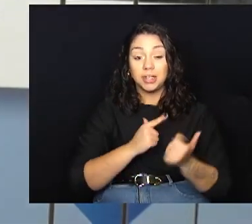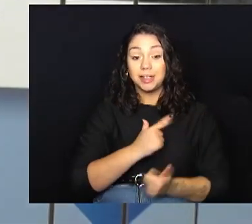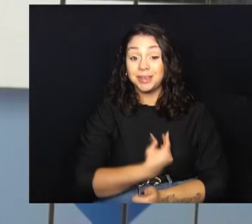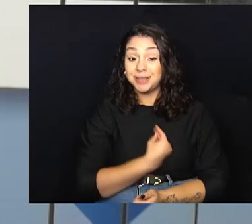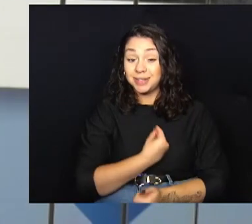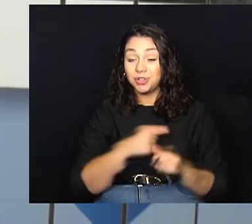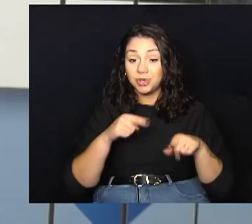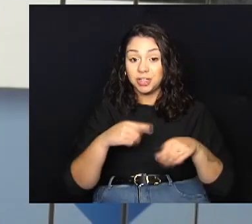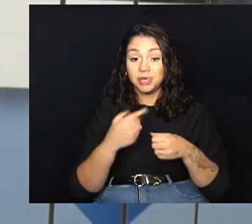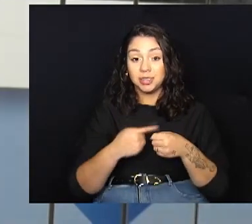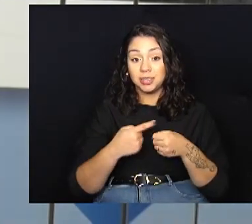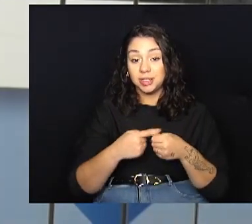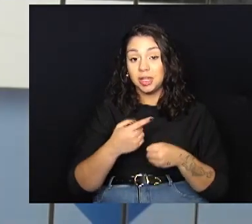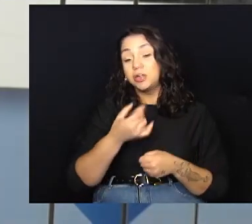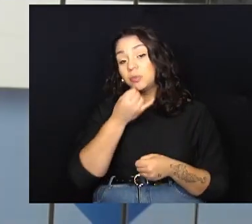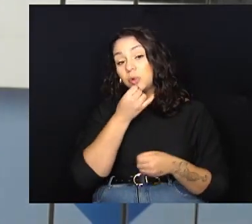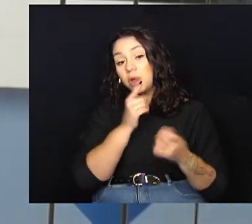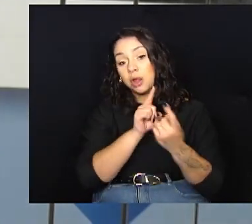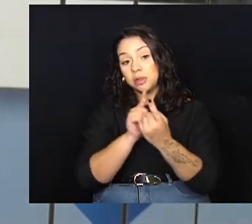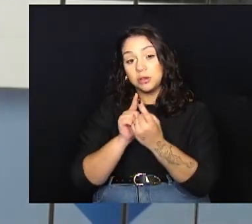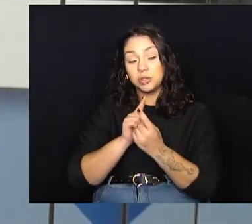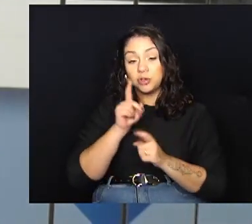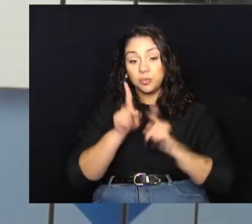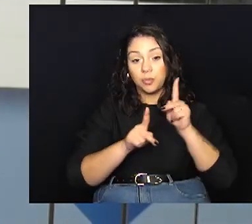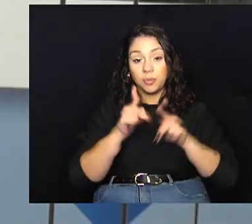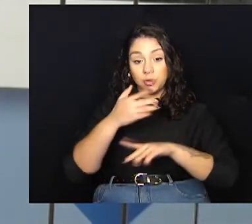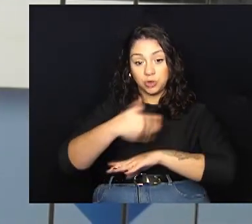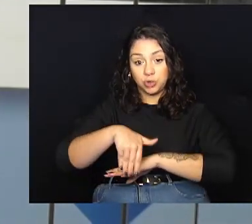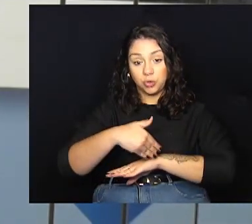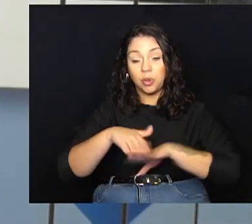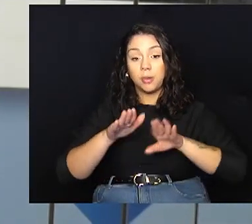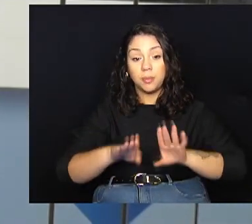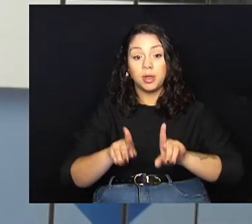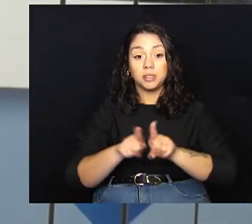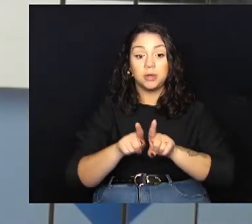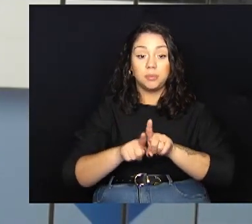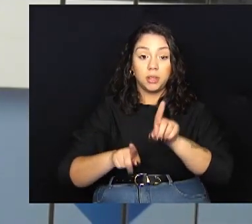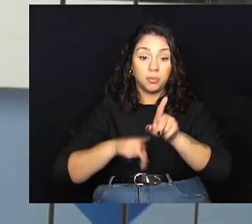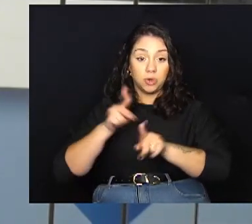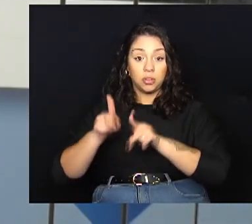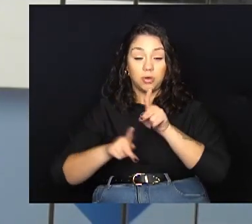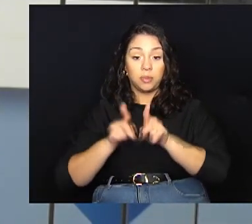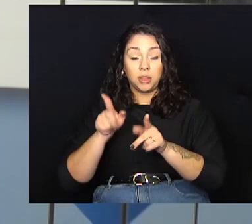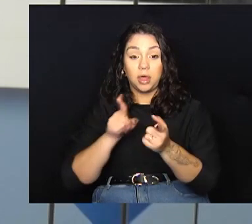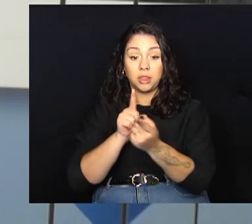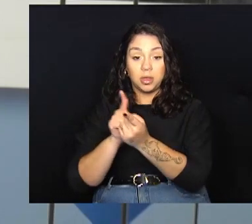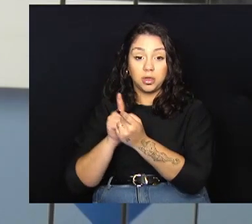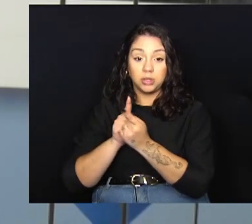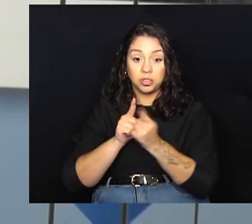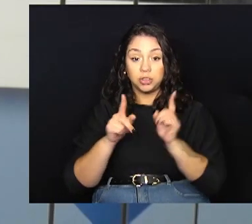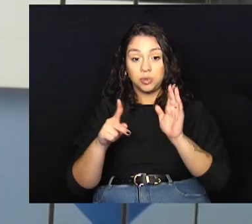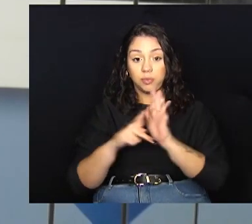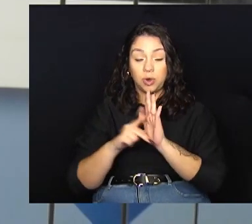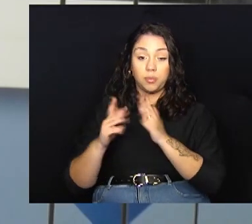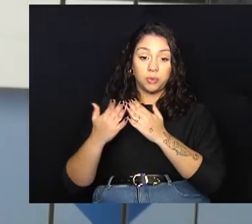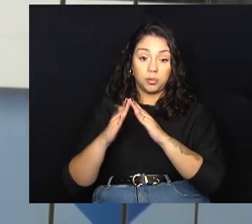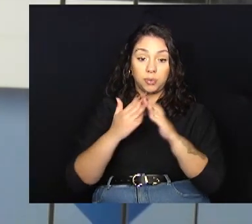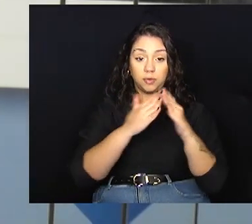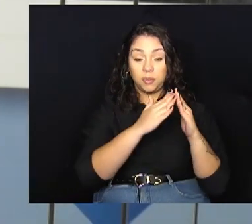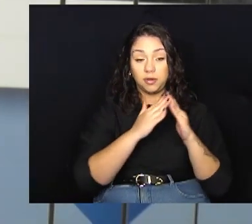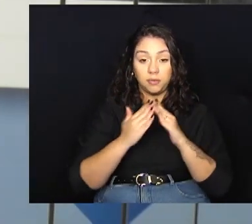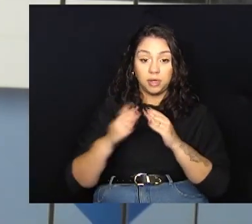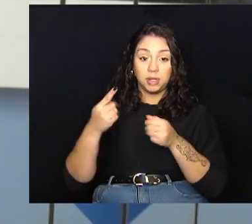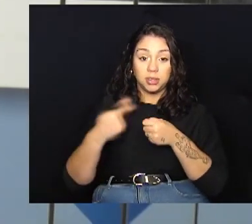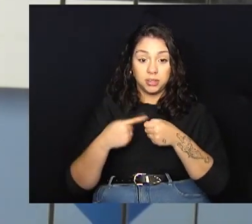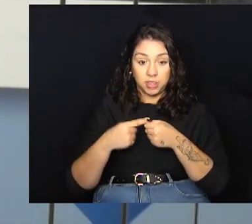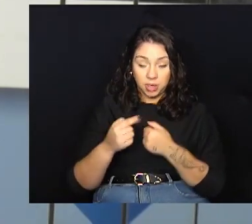como os que atendem a população de rua mas também em populações que são atendidas pela Periferia da cidade também